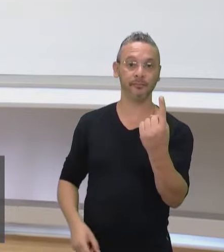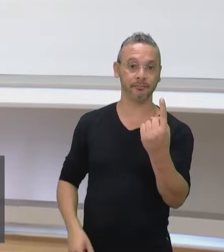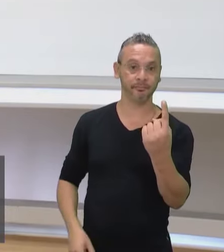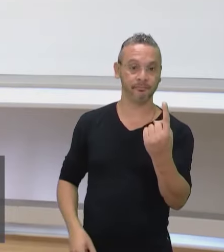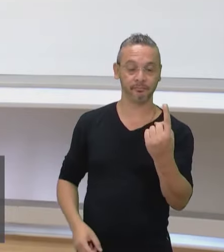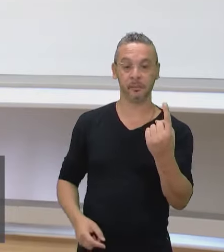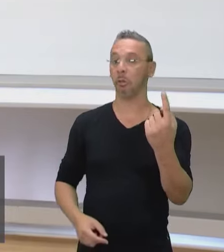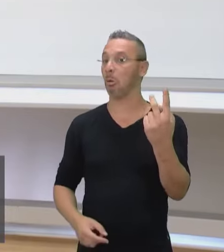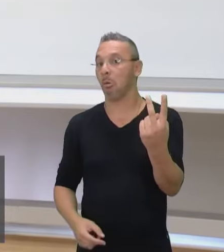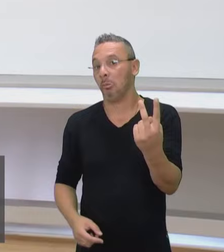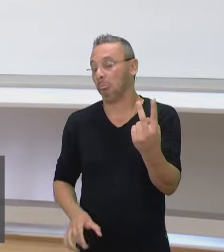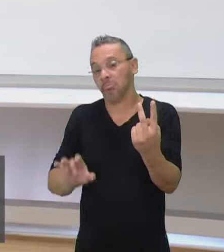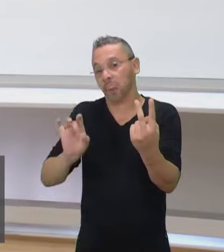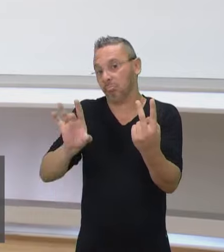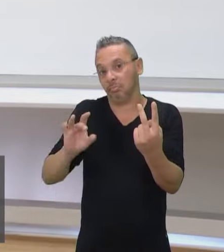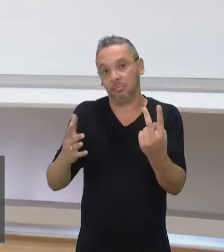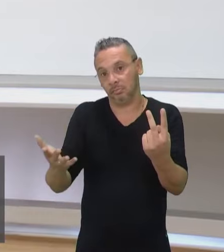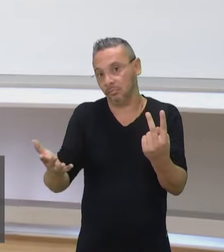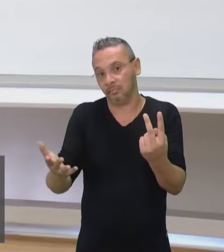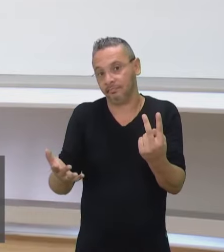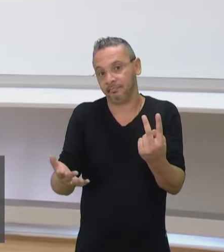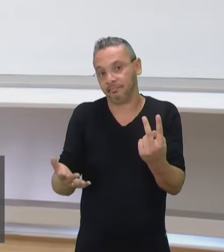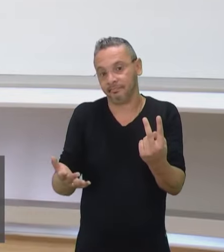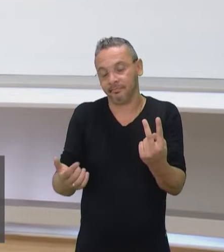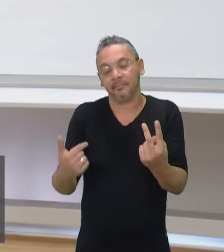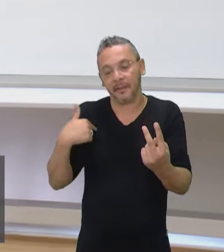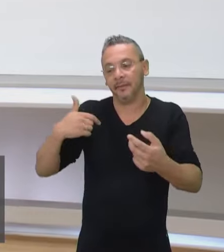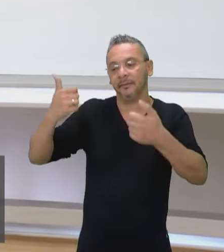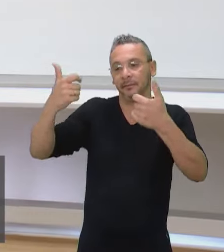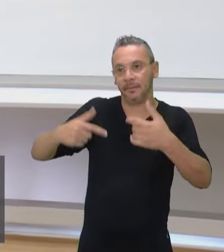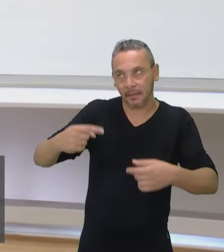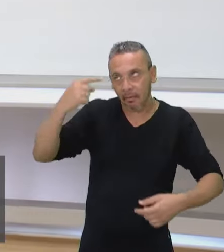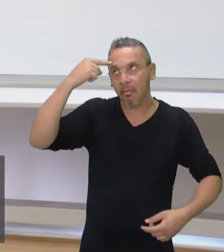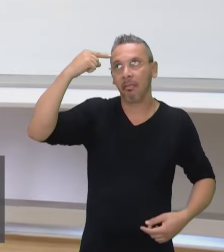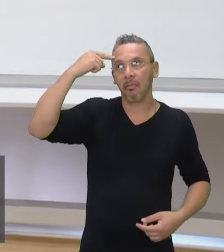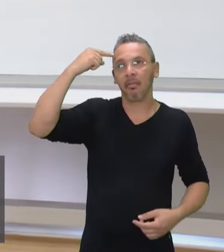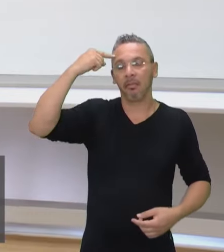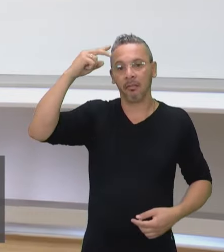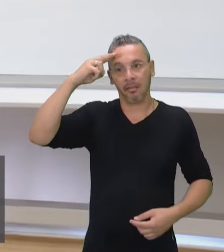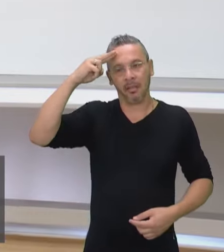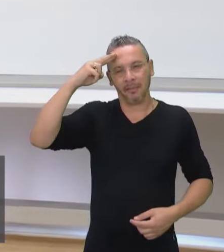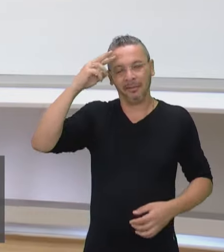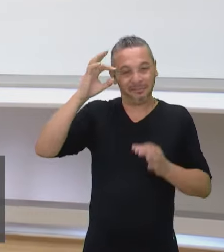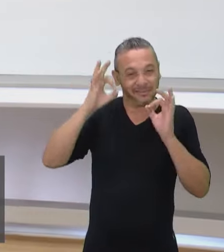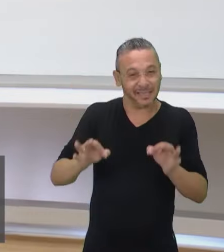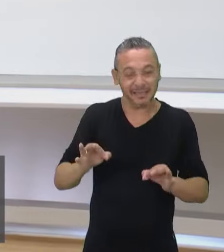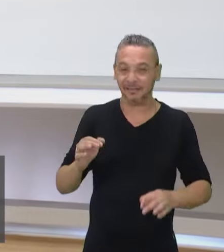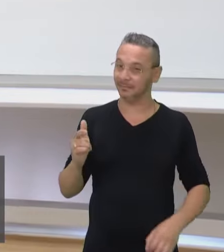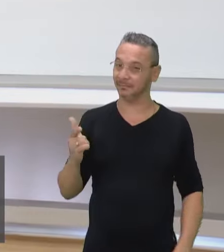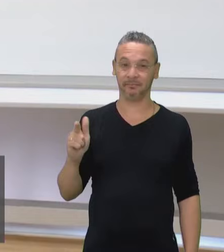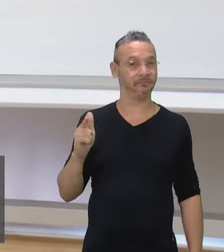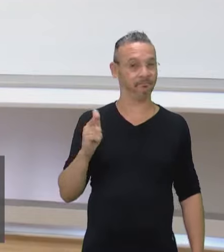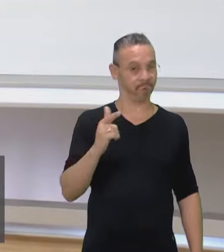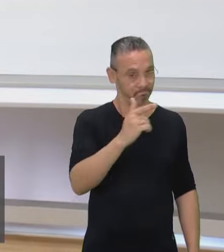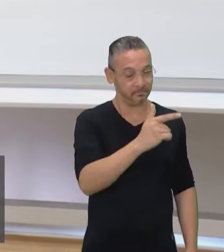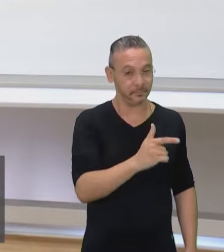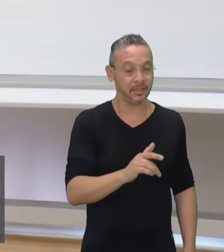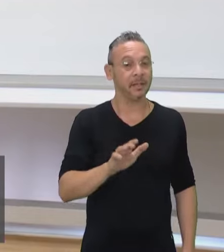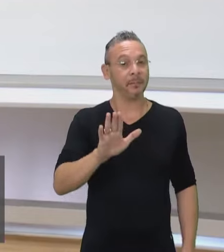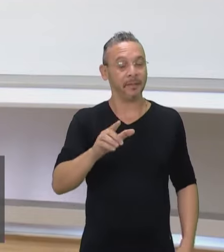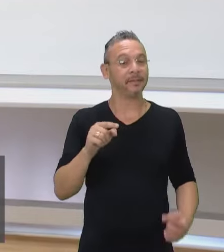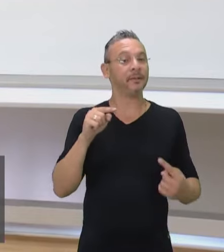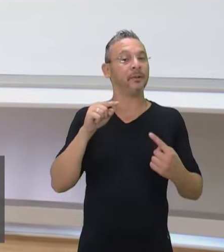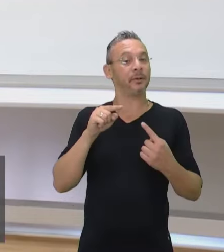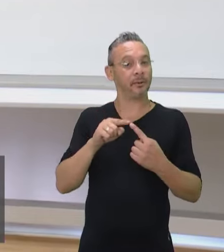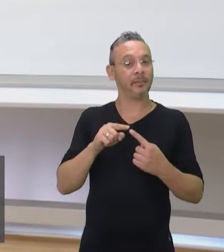ou 2 salários mínimos, né? Eu estou falando aqui, mas é de memória, tá? Então eu não lembro exatamente esses números, mas eu sei que isso tem